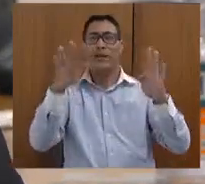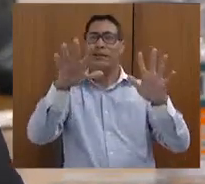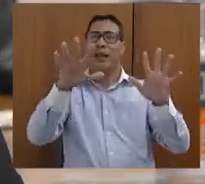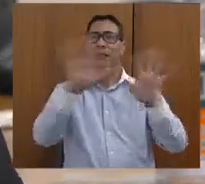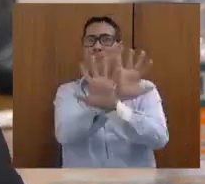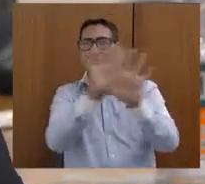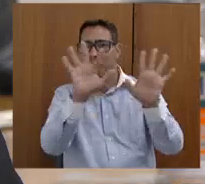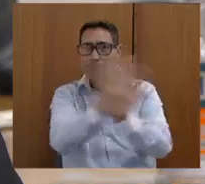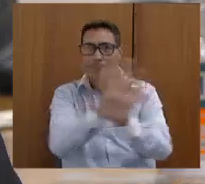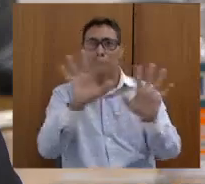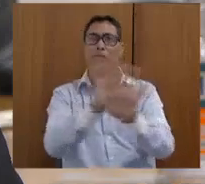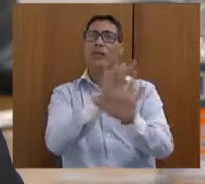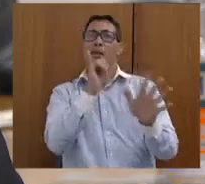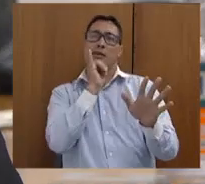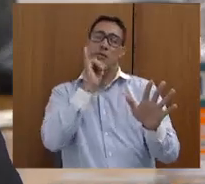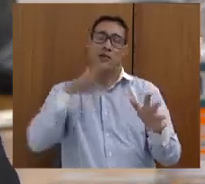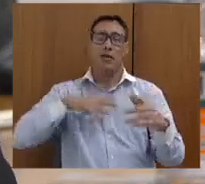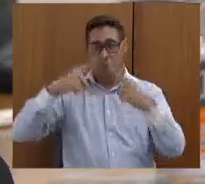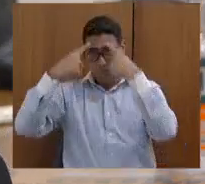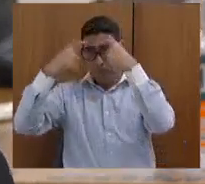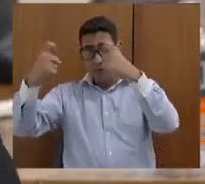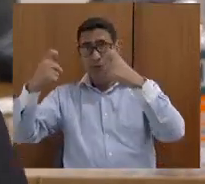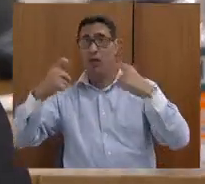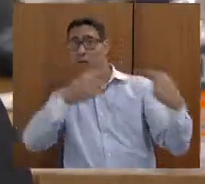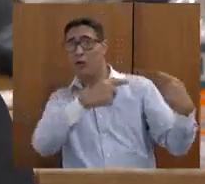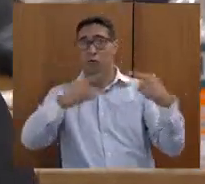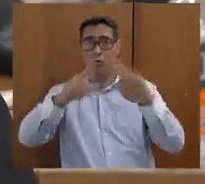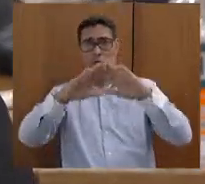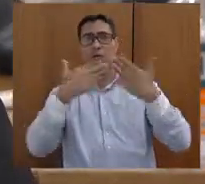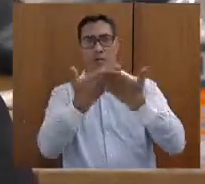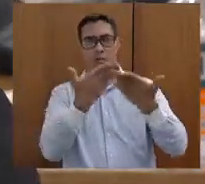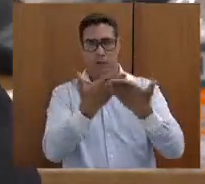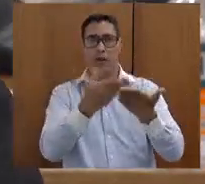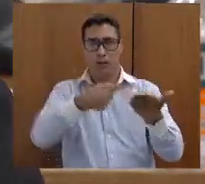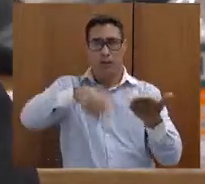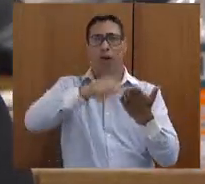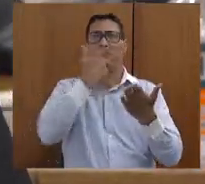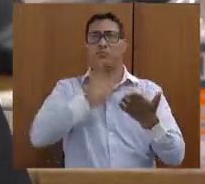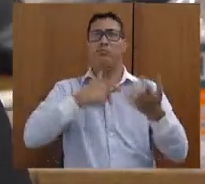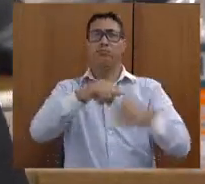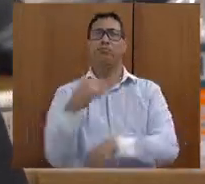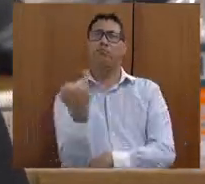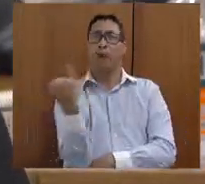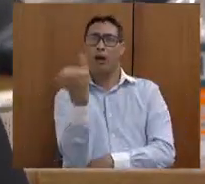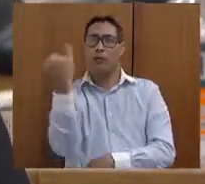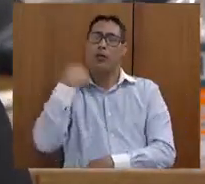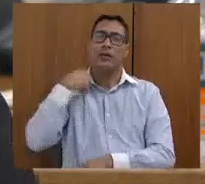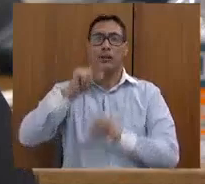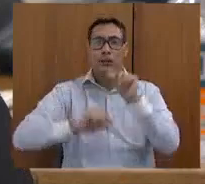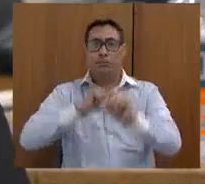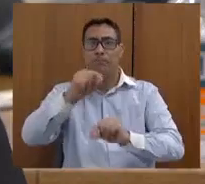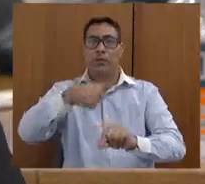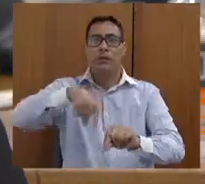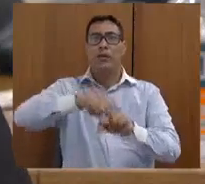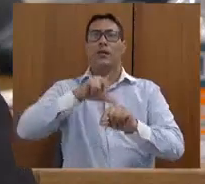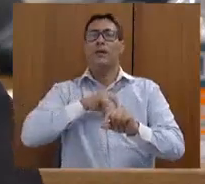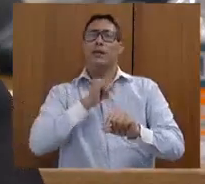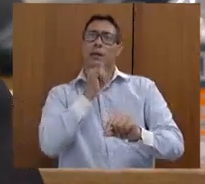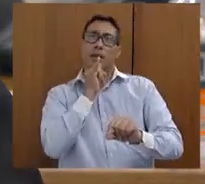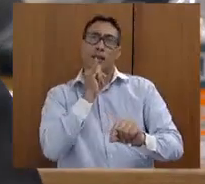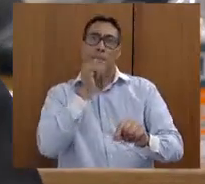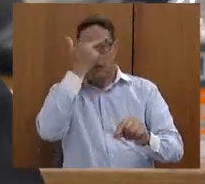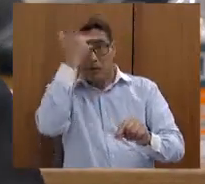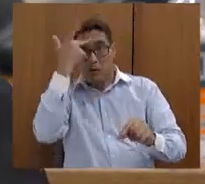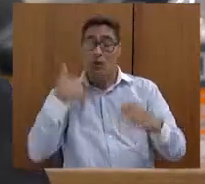sobre as questões de violência contra a Escola dizendo da importância que é ter um olhar para essas portarias